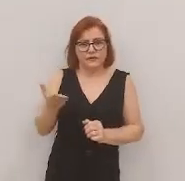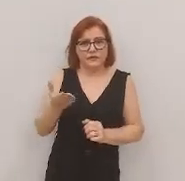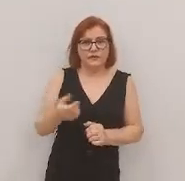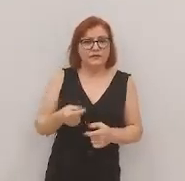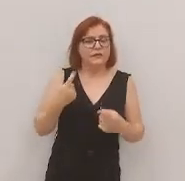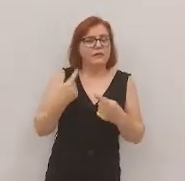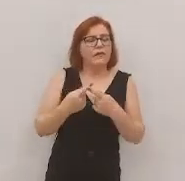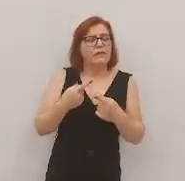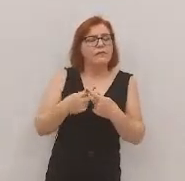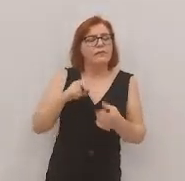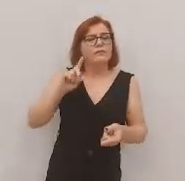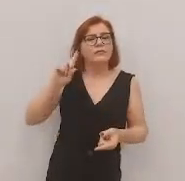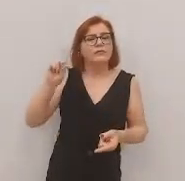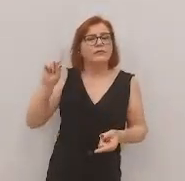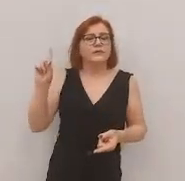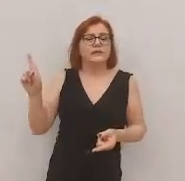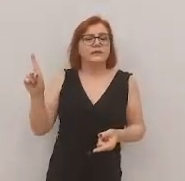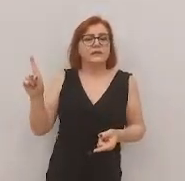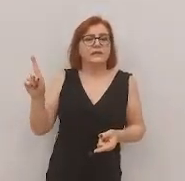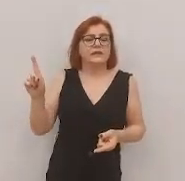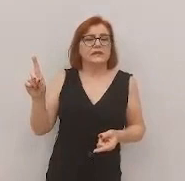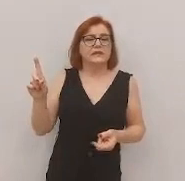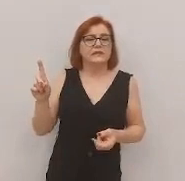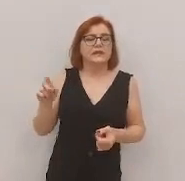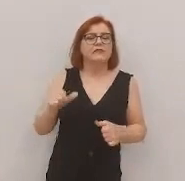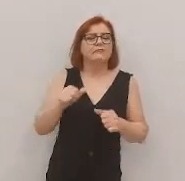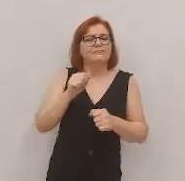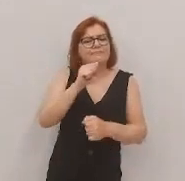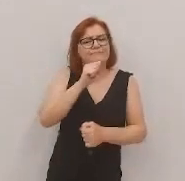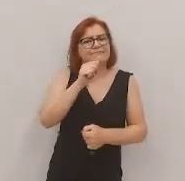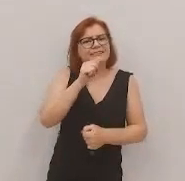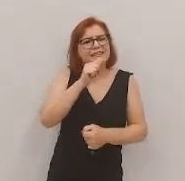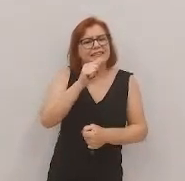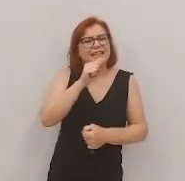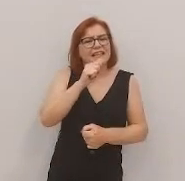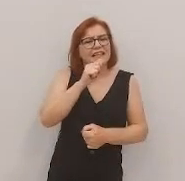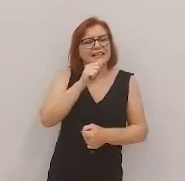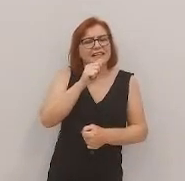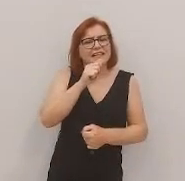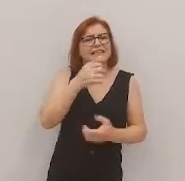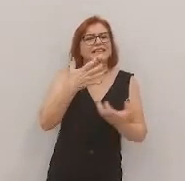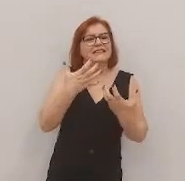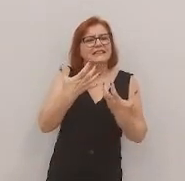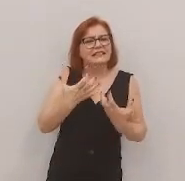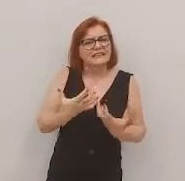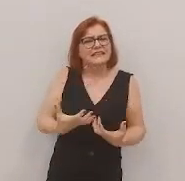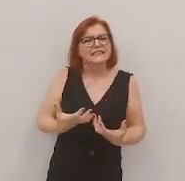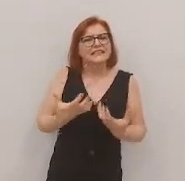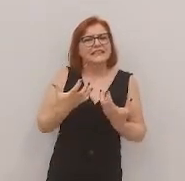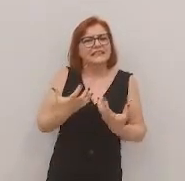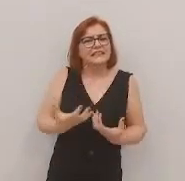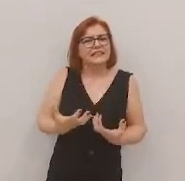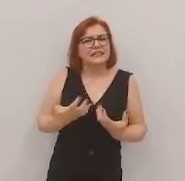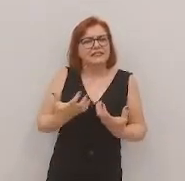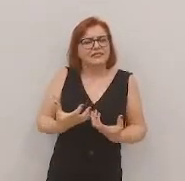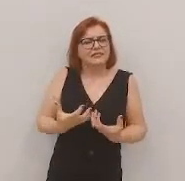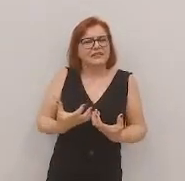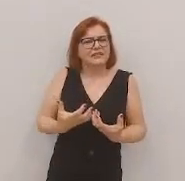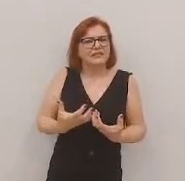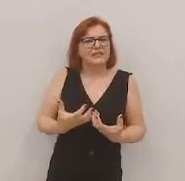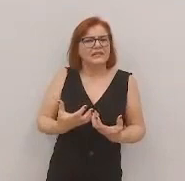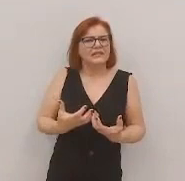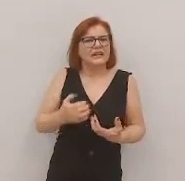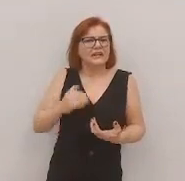E por que Deus tolera sua atividade assassina?